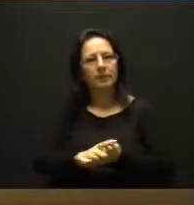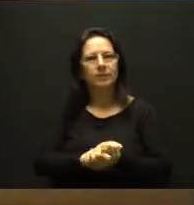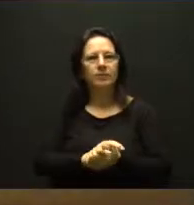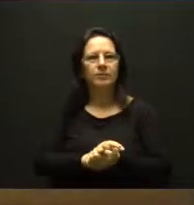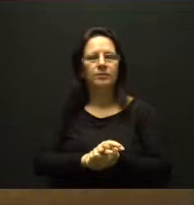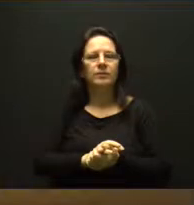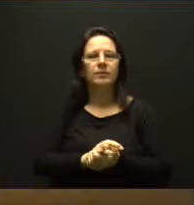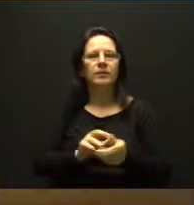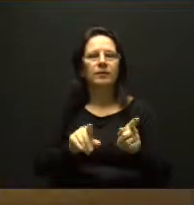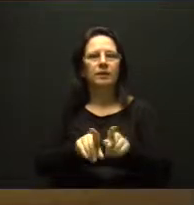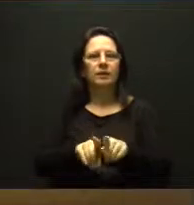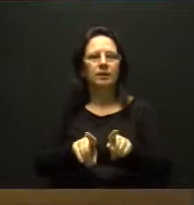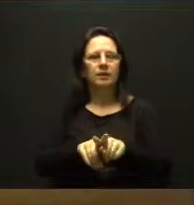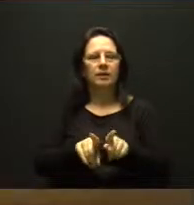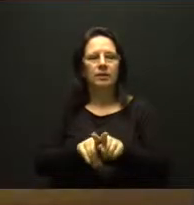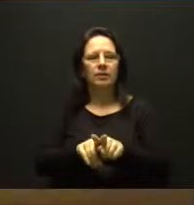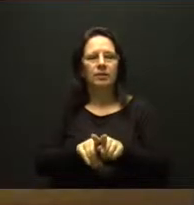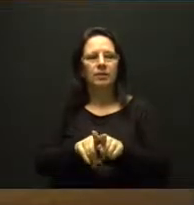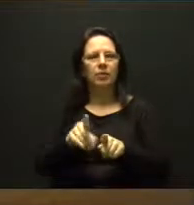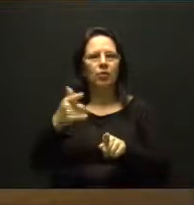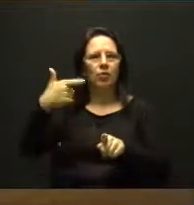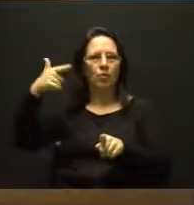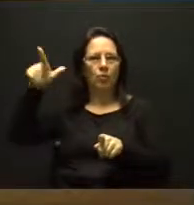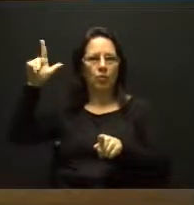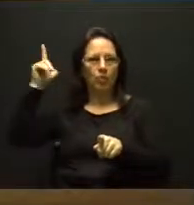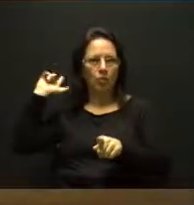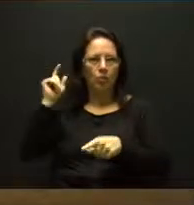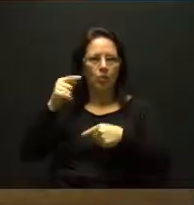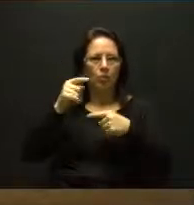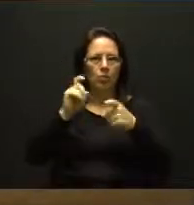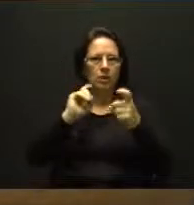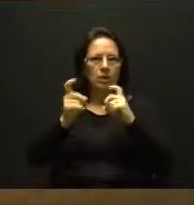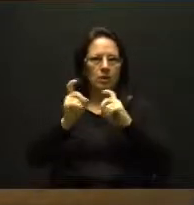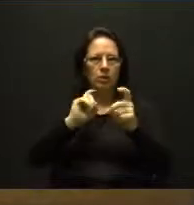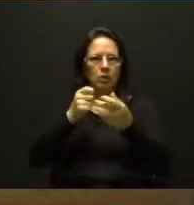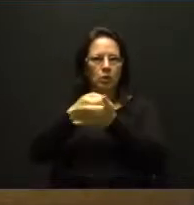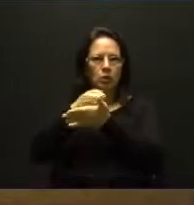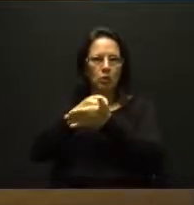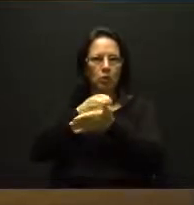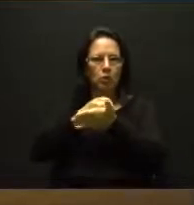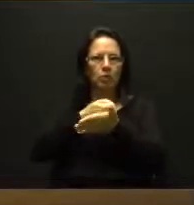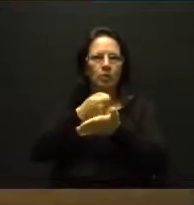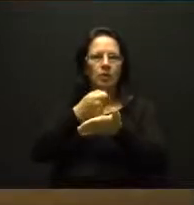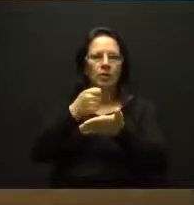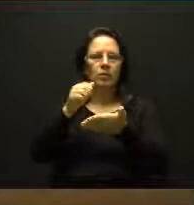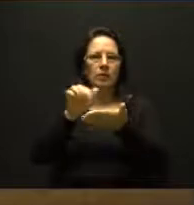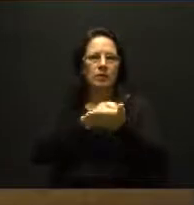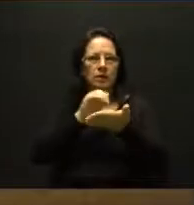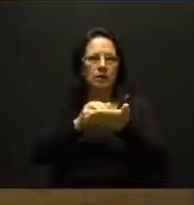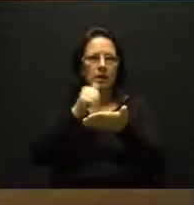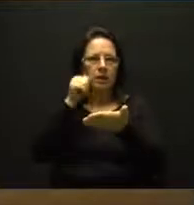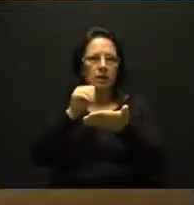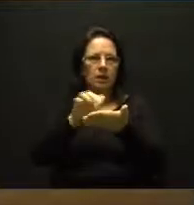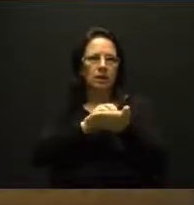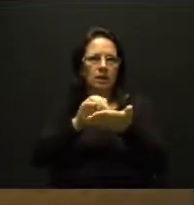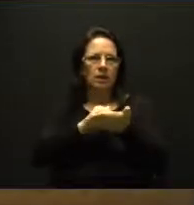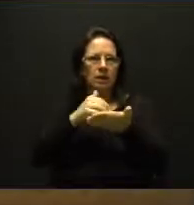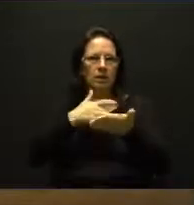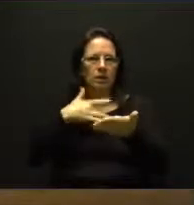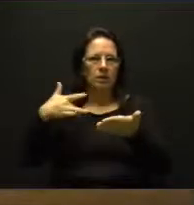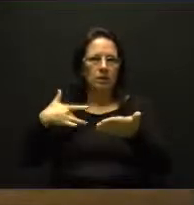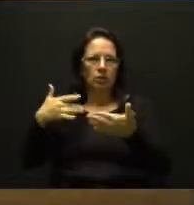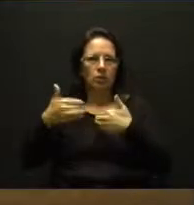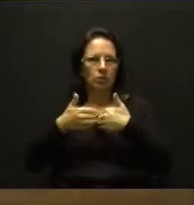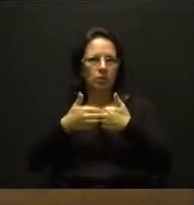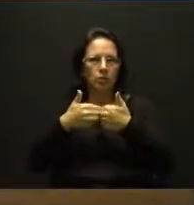gostaria de reforçar algumas essência é atrás nós cobramos da secretária de saúde a reabertura renam